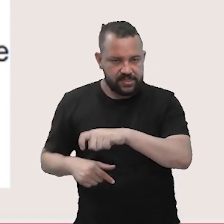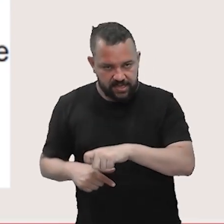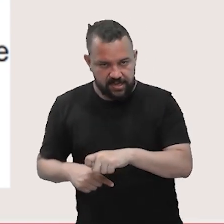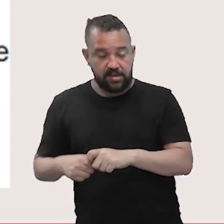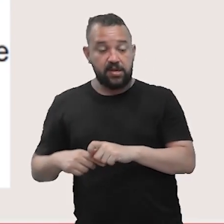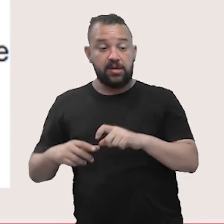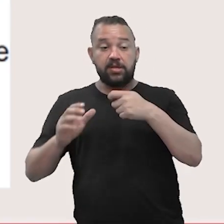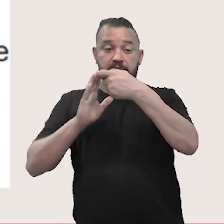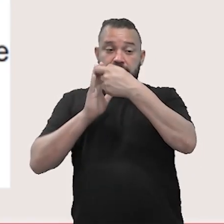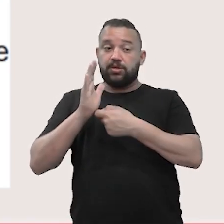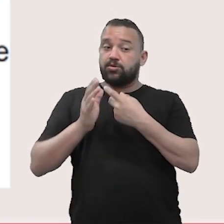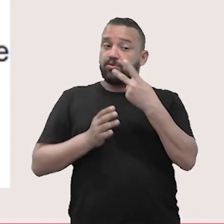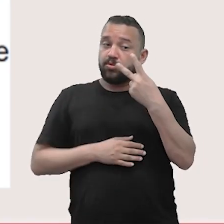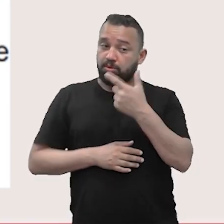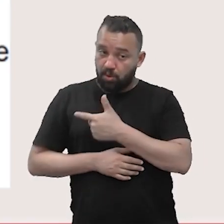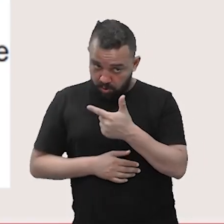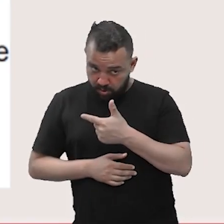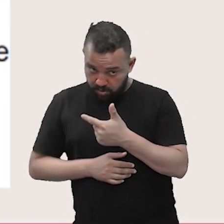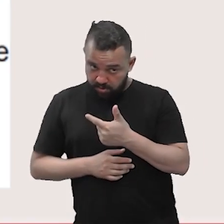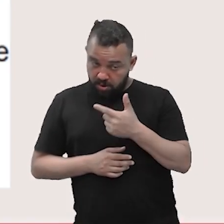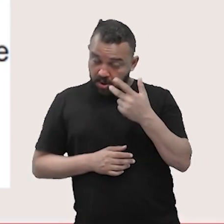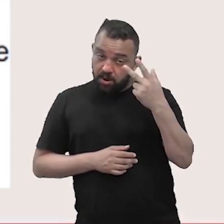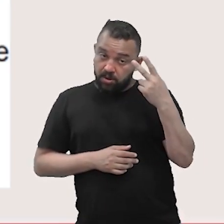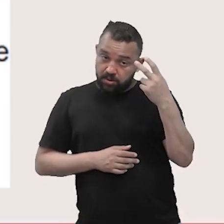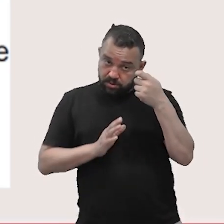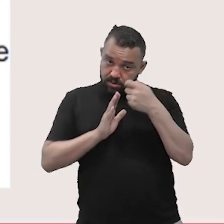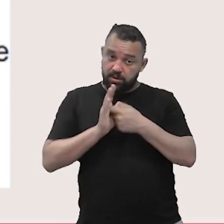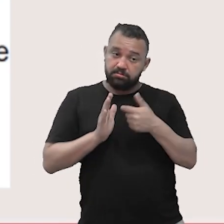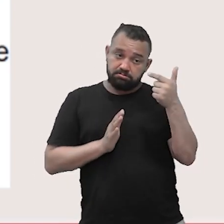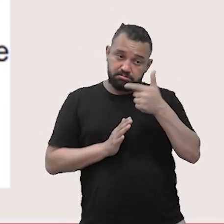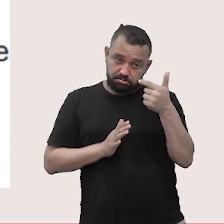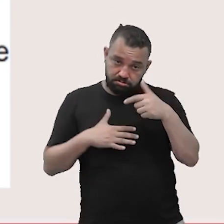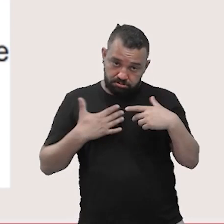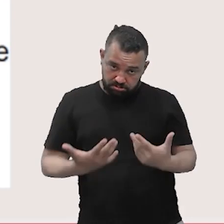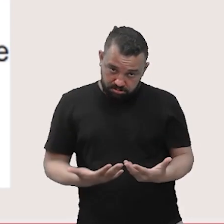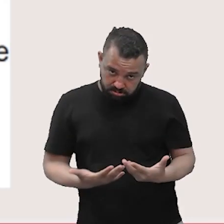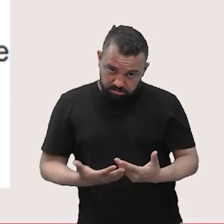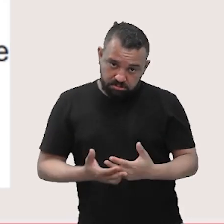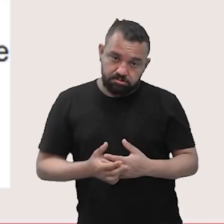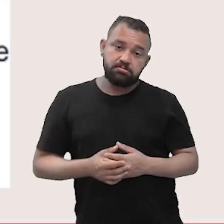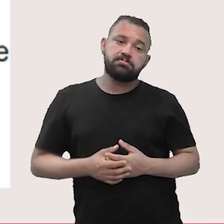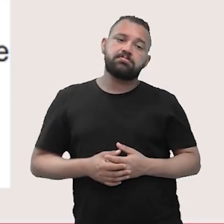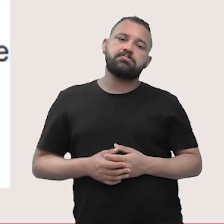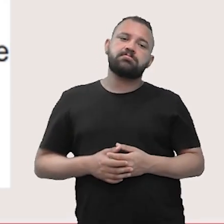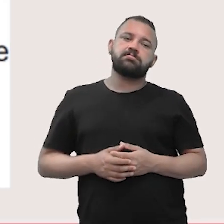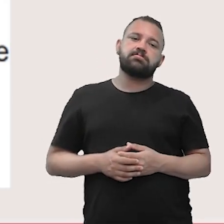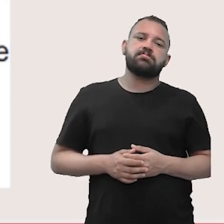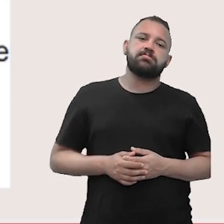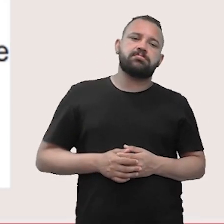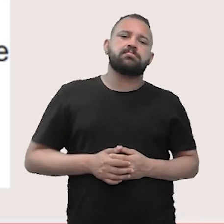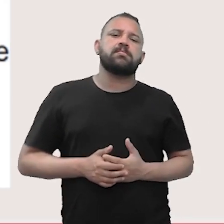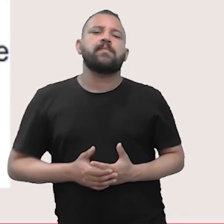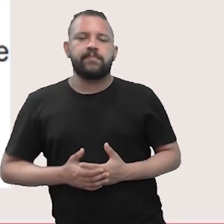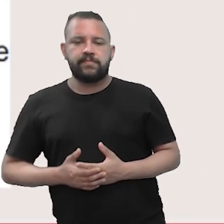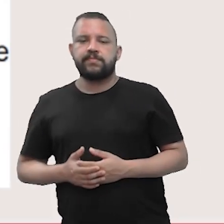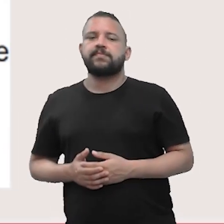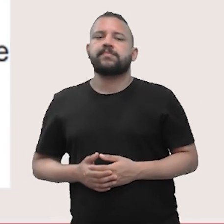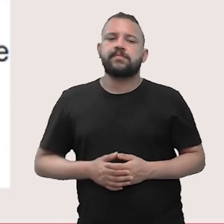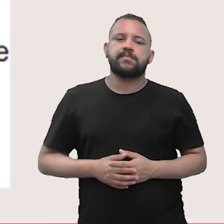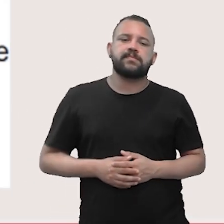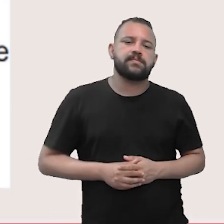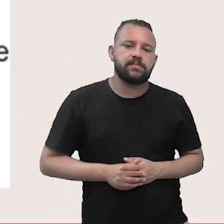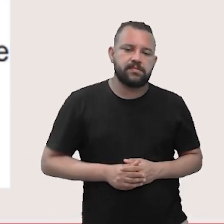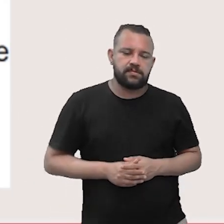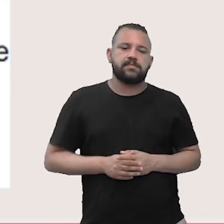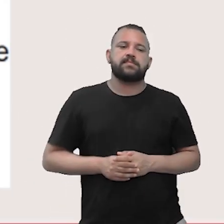temática é a mesma. Em relação ao texto 1, o texto 2. Aí, problematiza a necessidade de adoção de animais sem lar.